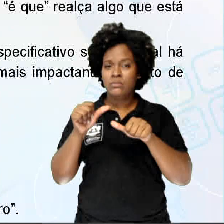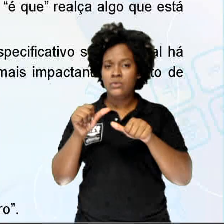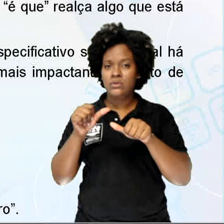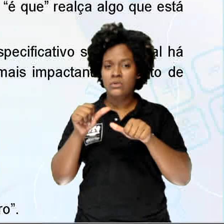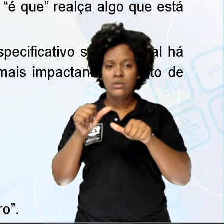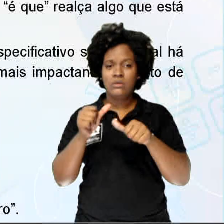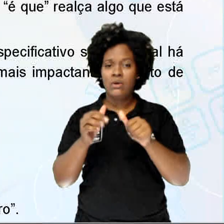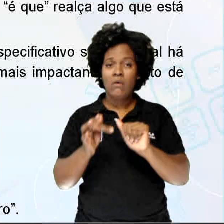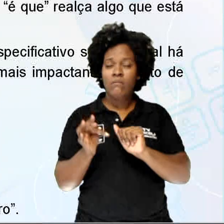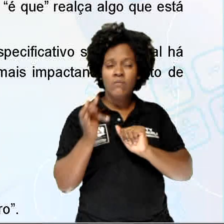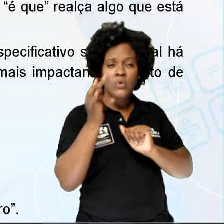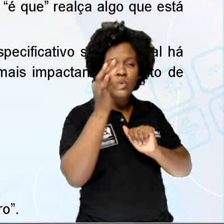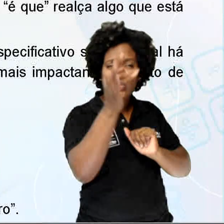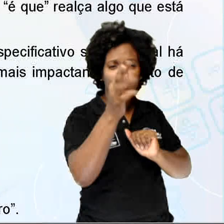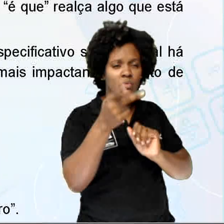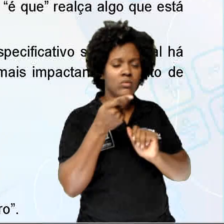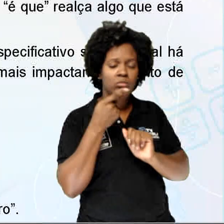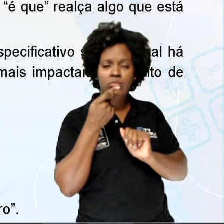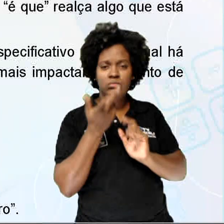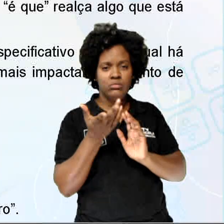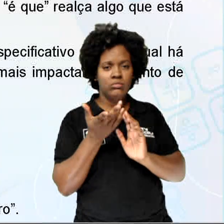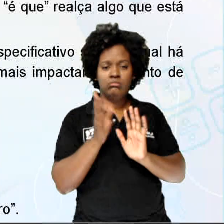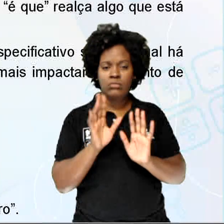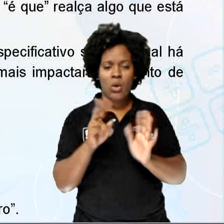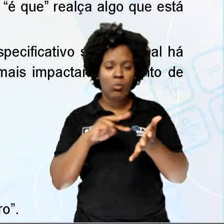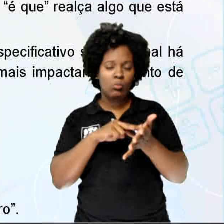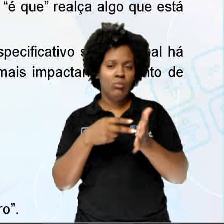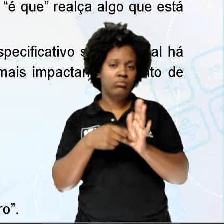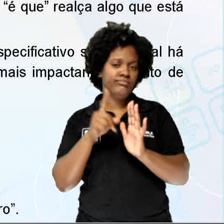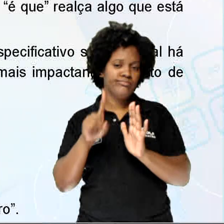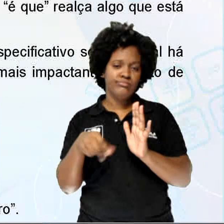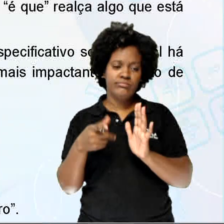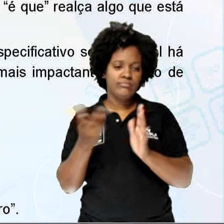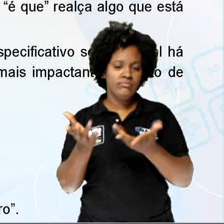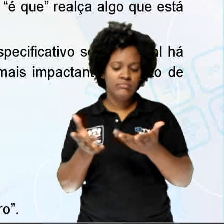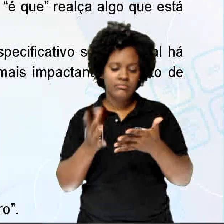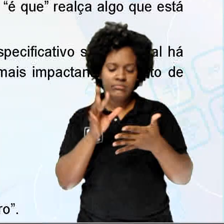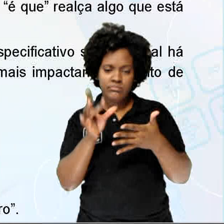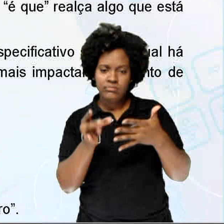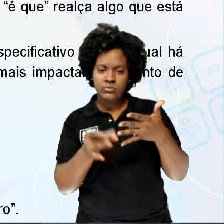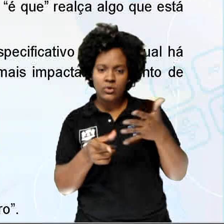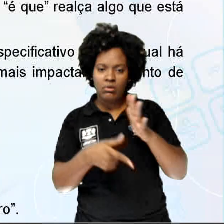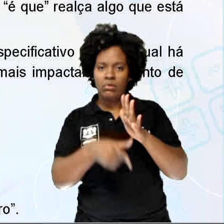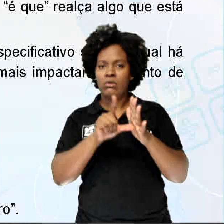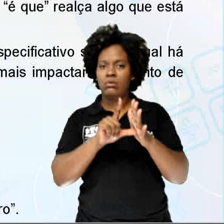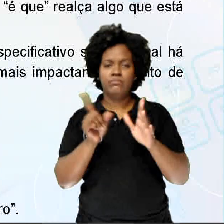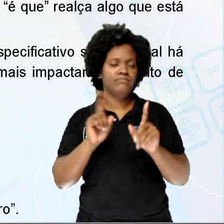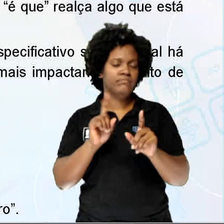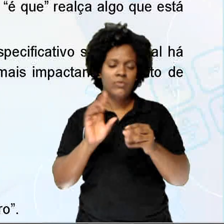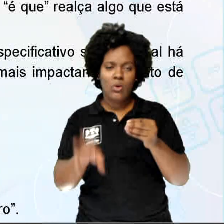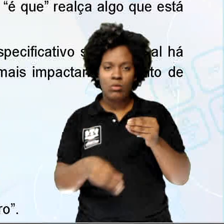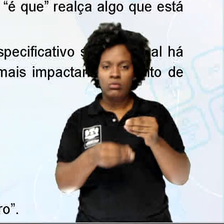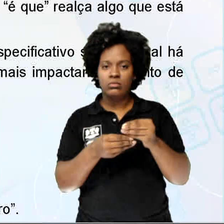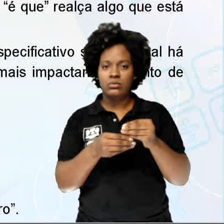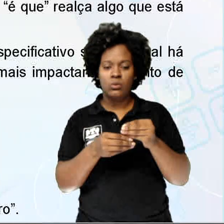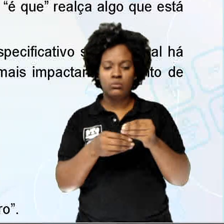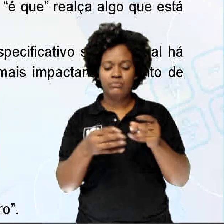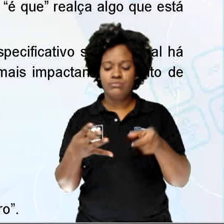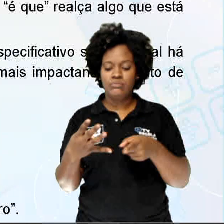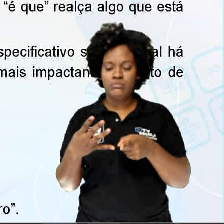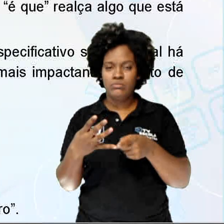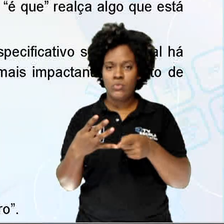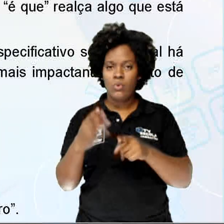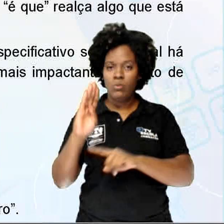citadas depois. Então, isso significa dizer que elas não estão ali retomando, né? Logo, esse item 4 ele vai